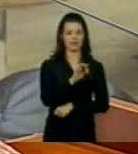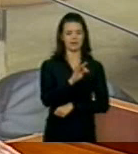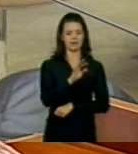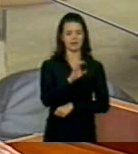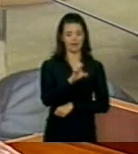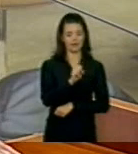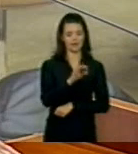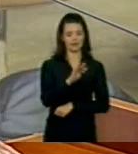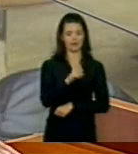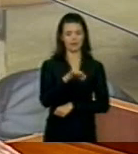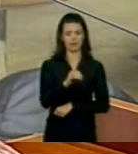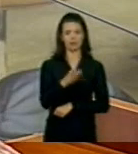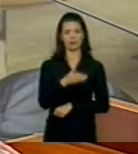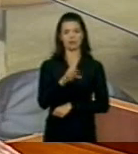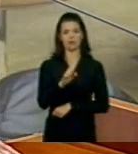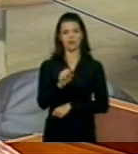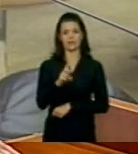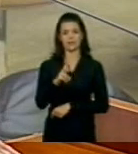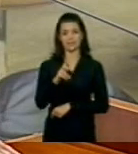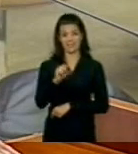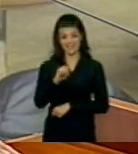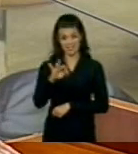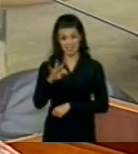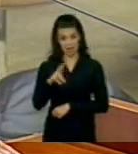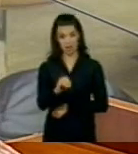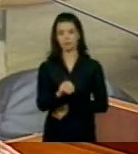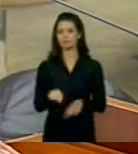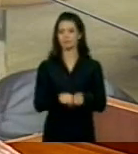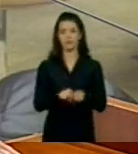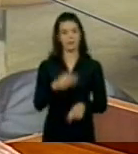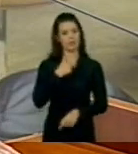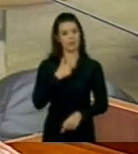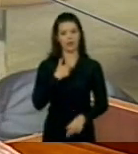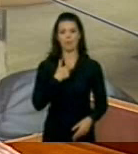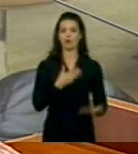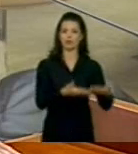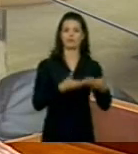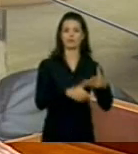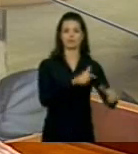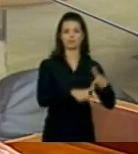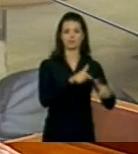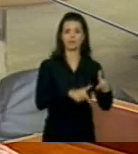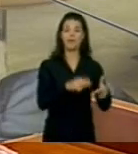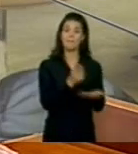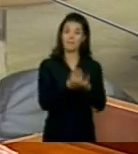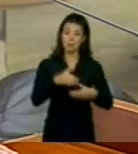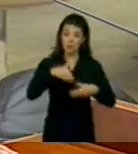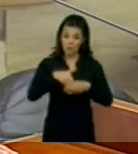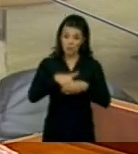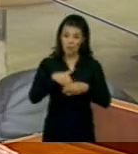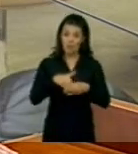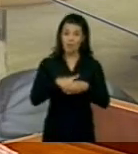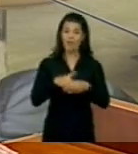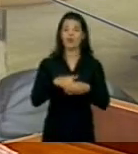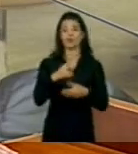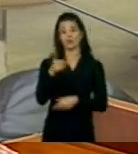uma situação excepcionalíssima, não dá direito à suspensão de mandato. Mesmo com o quórum elevadíssimo de 2/3, o mais alto quórum